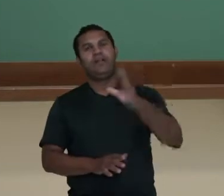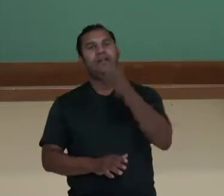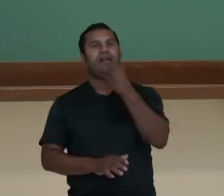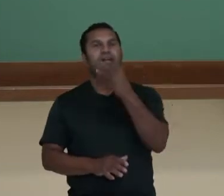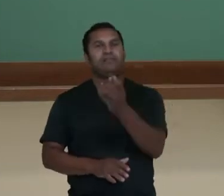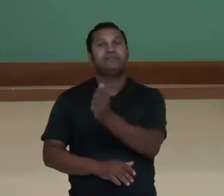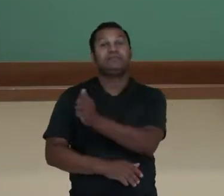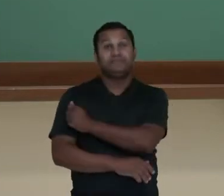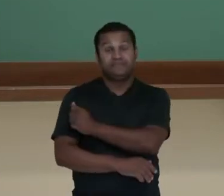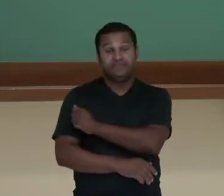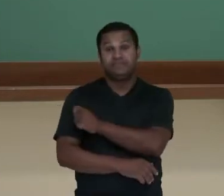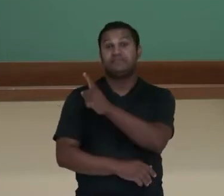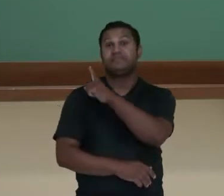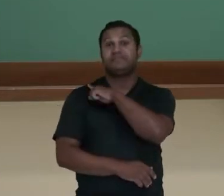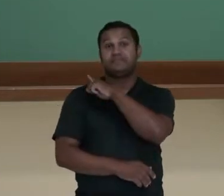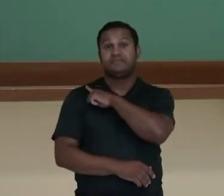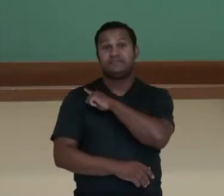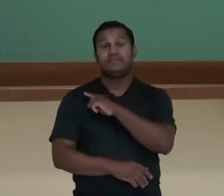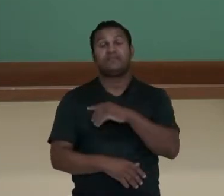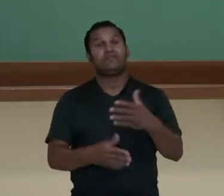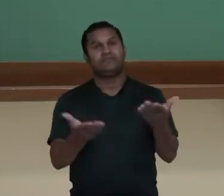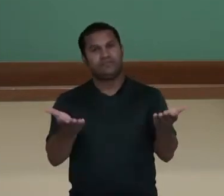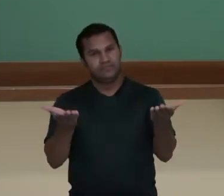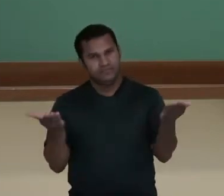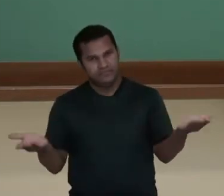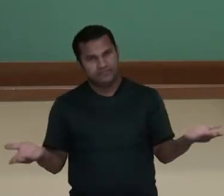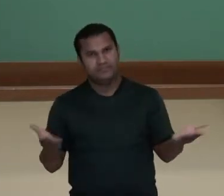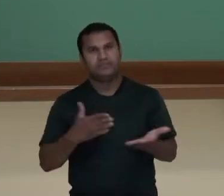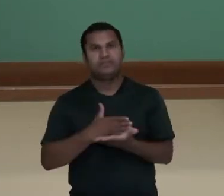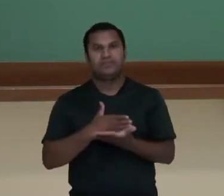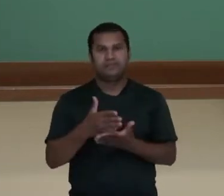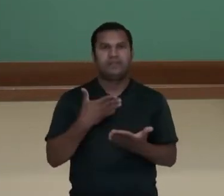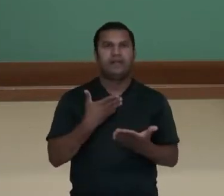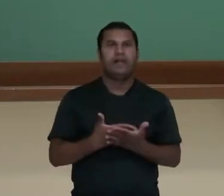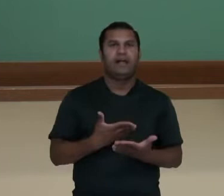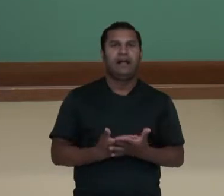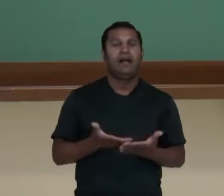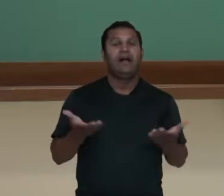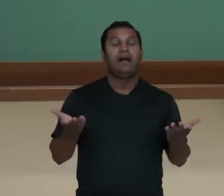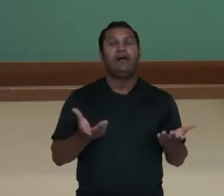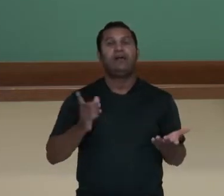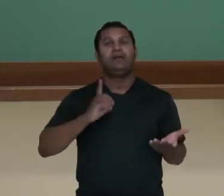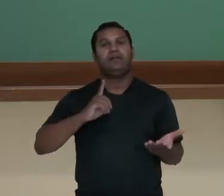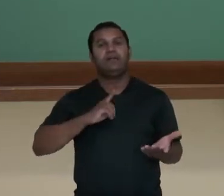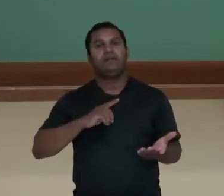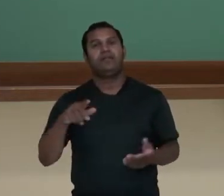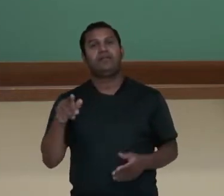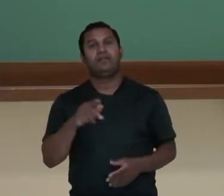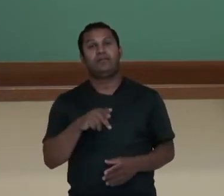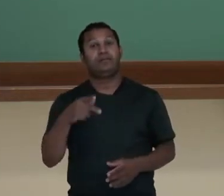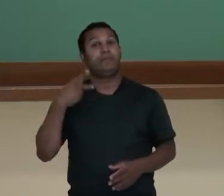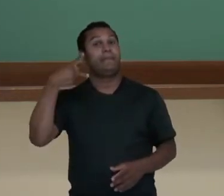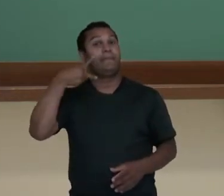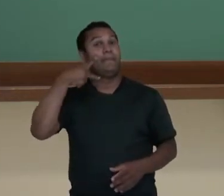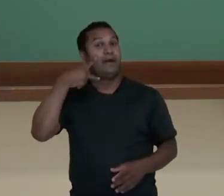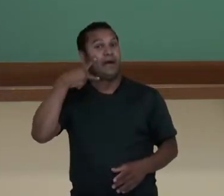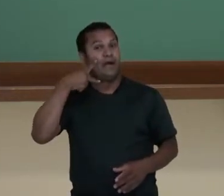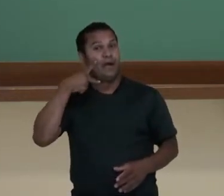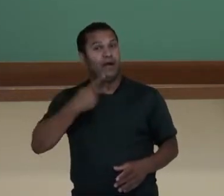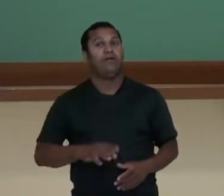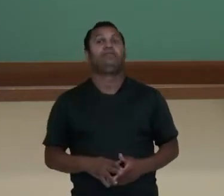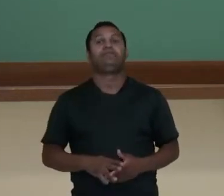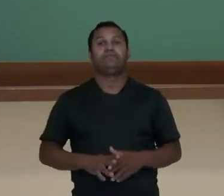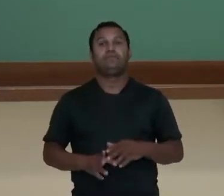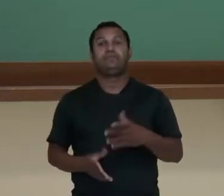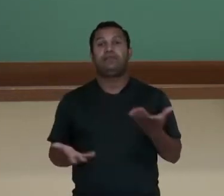Olá, estudantes da primeira série, sejam todos bem-vindos, sejam todas bem-vindas. Eu, professor Paulo Brito, Carlos,